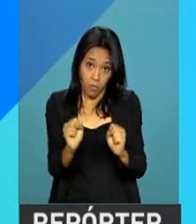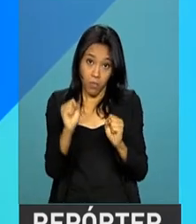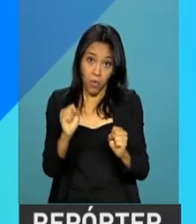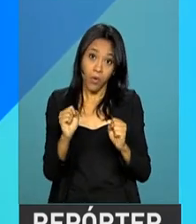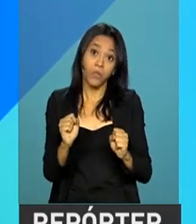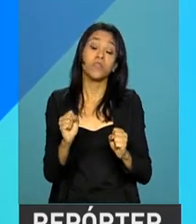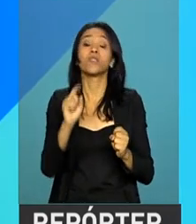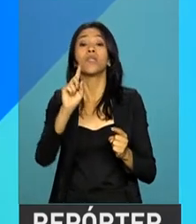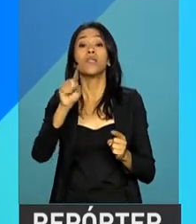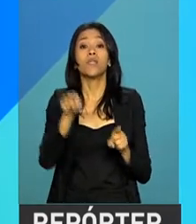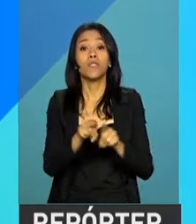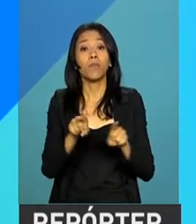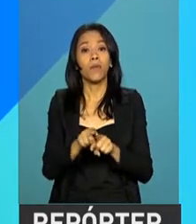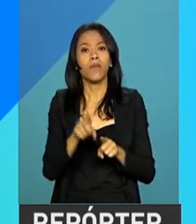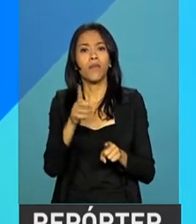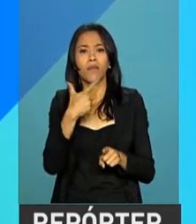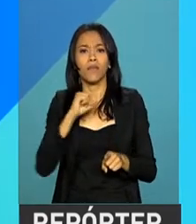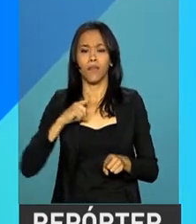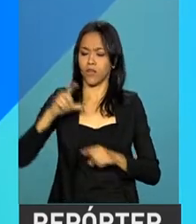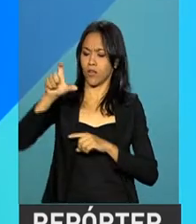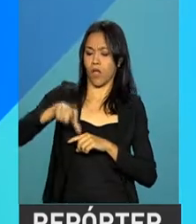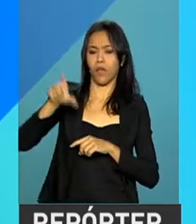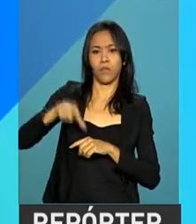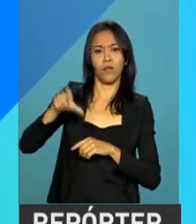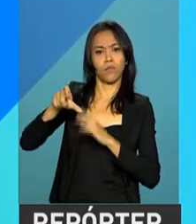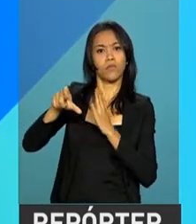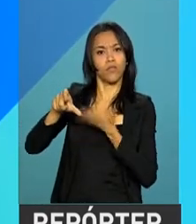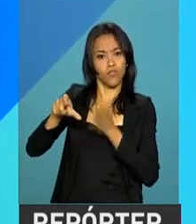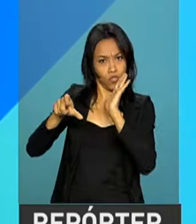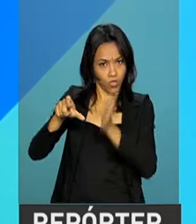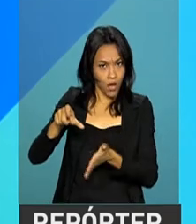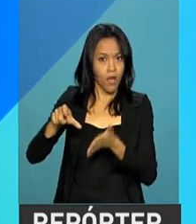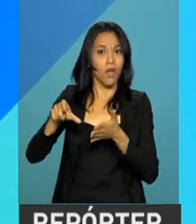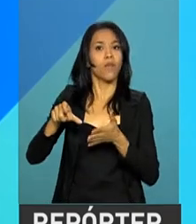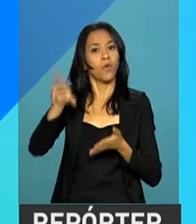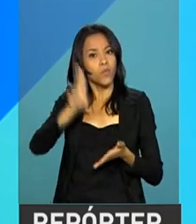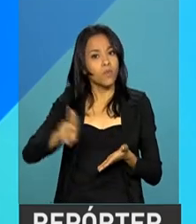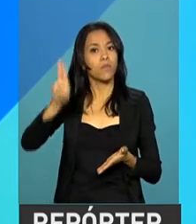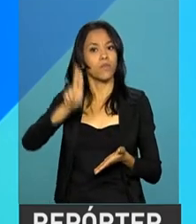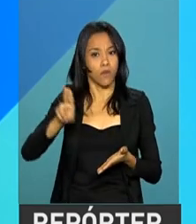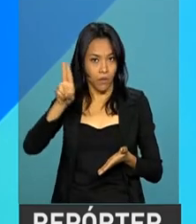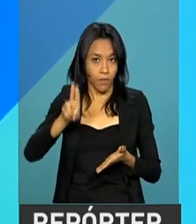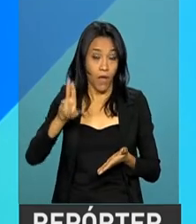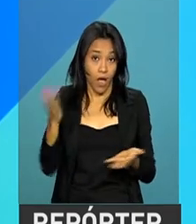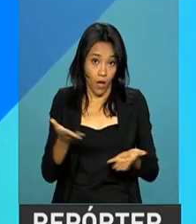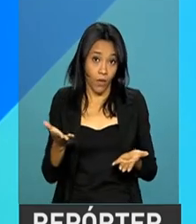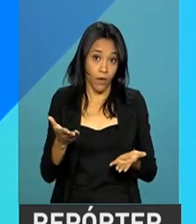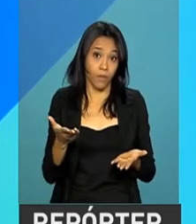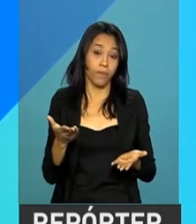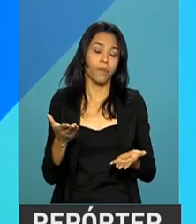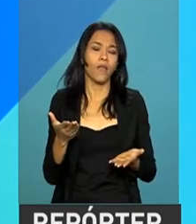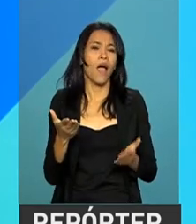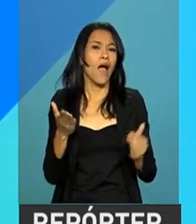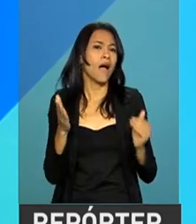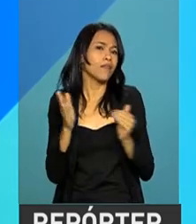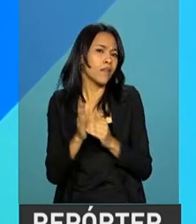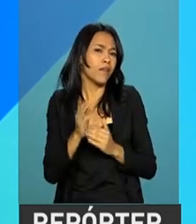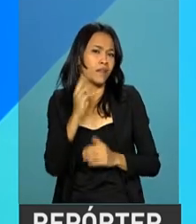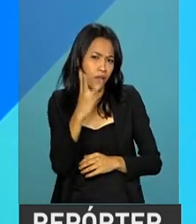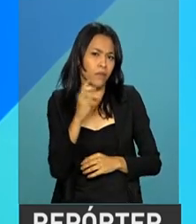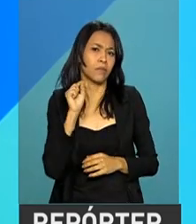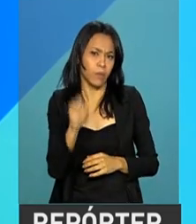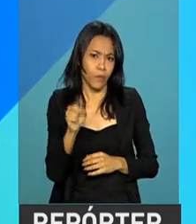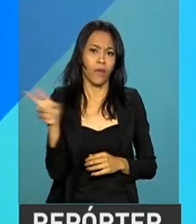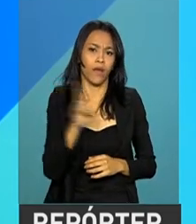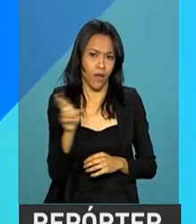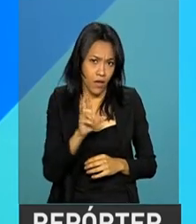e quem já tem os o cartão cidadão vai saber muito bem como utilizar muito fácil agora parte até 3 mil reais